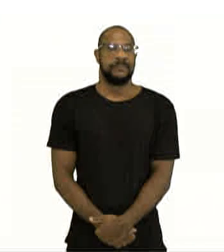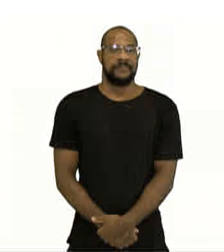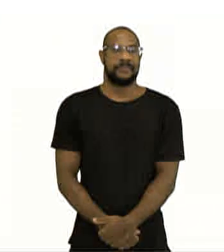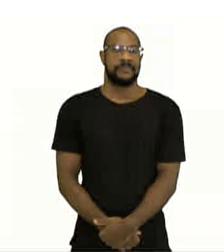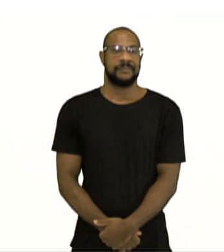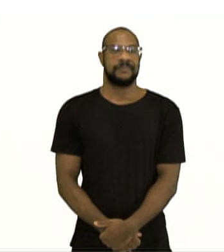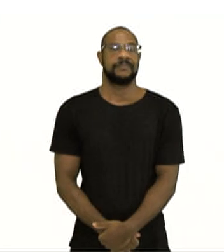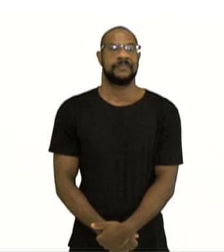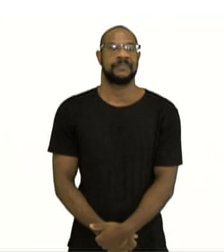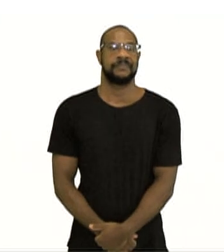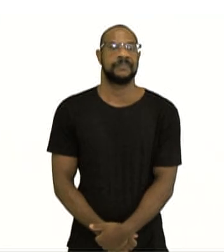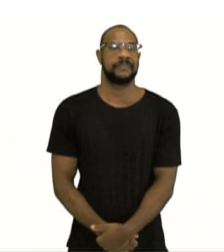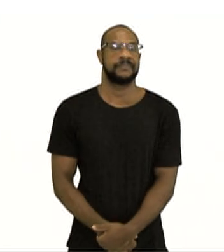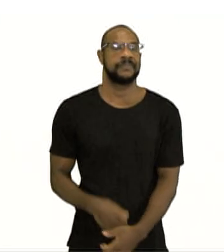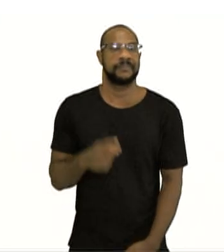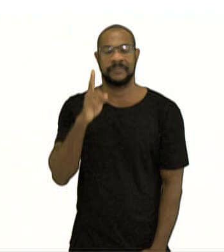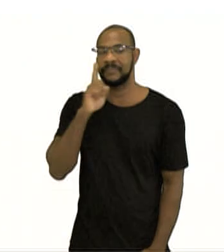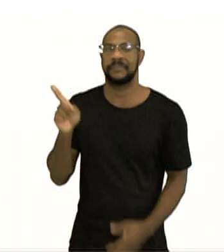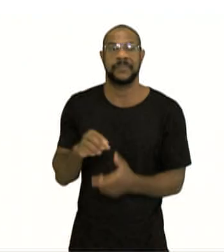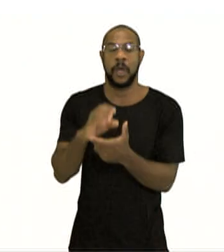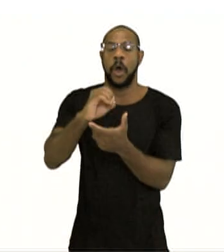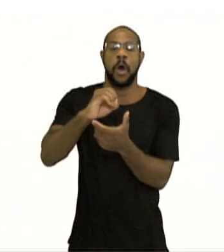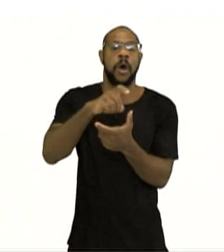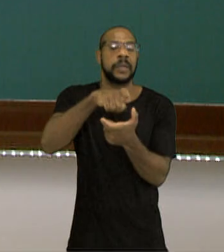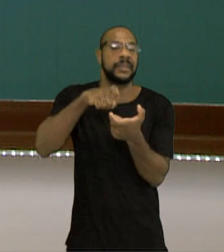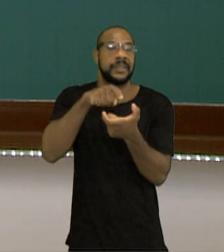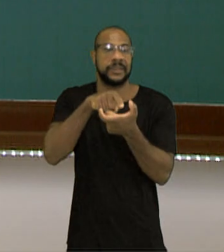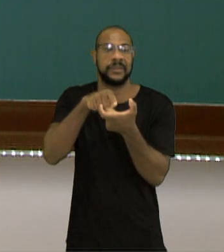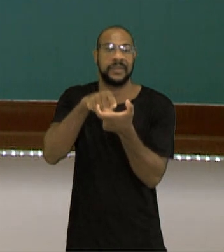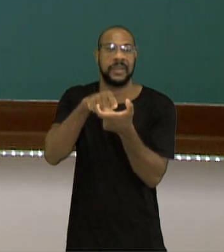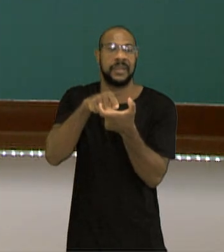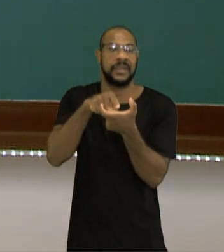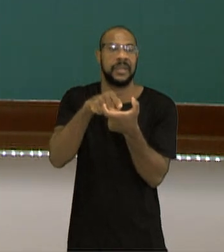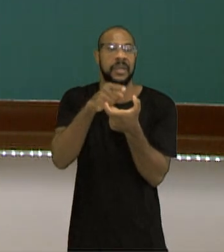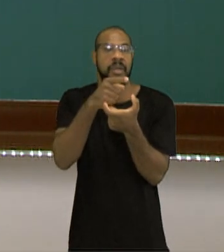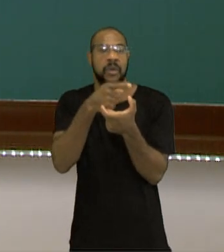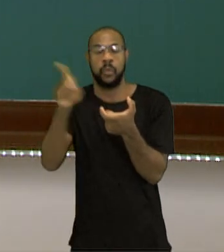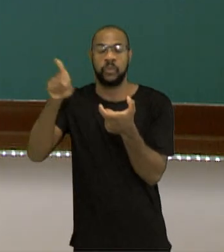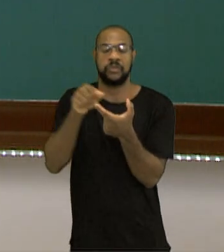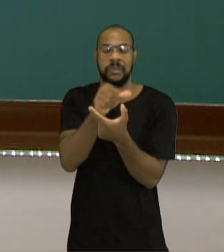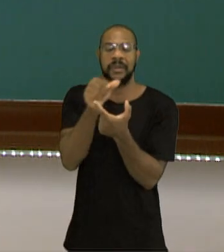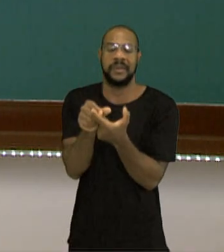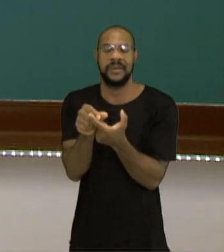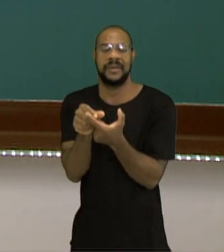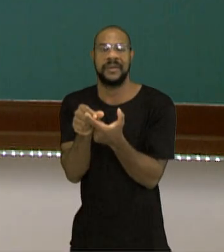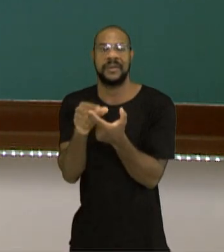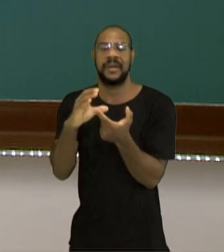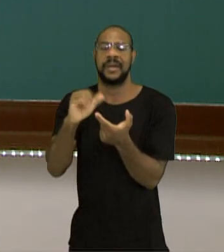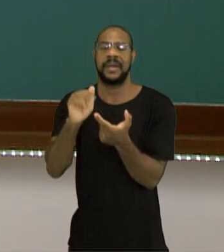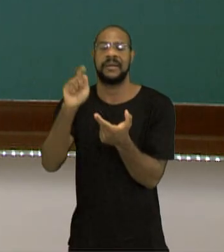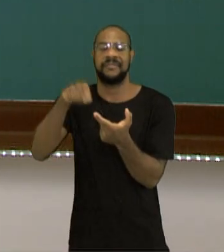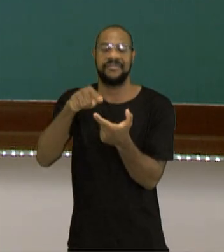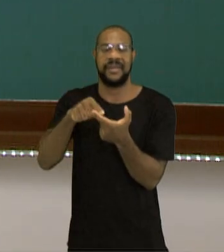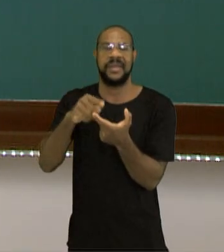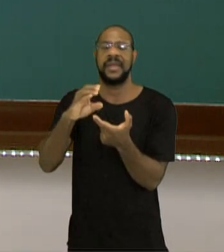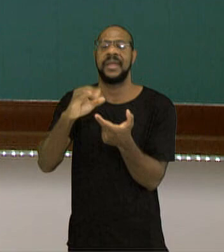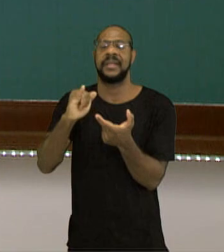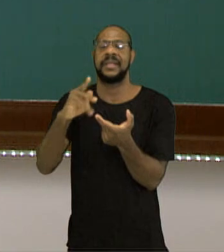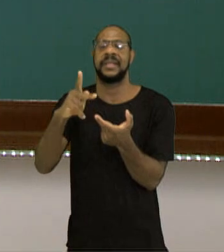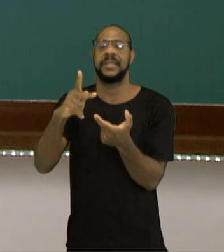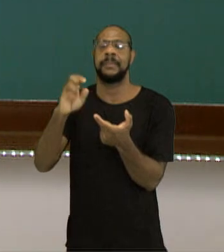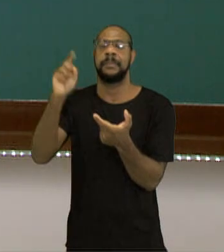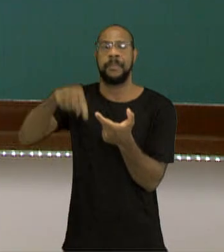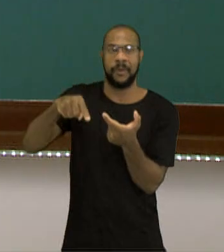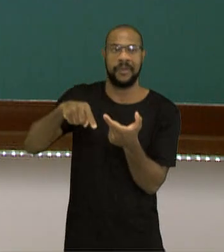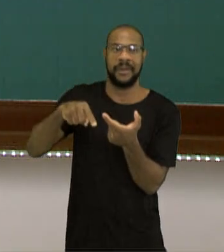Monossílabo tônico, oxítona. Última, café, cipó. Também, ó. Viu aqui como é a